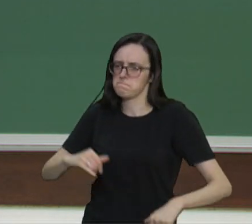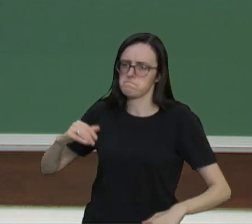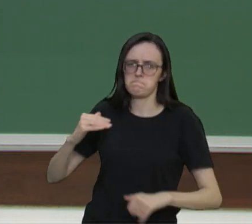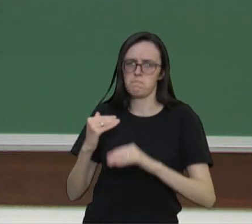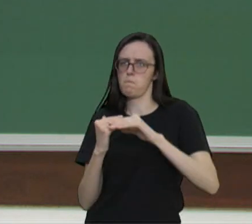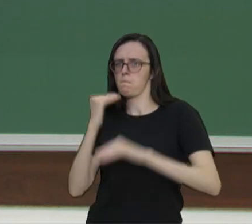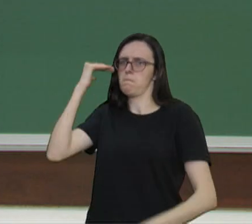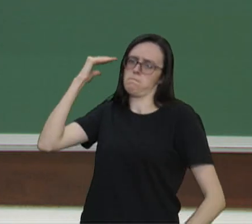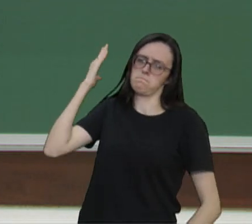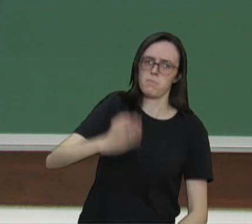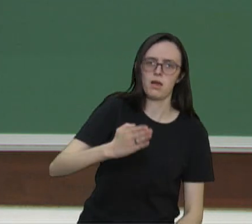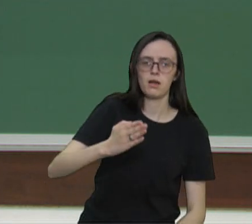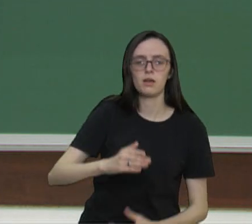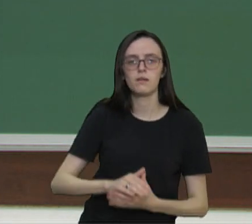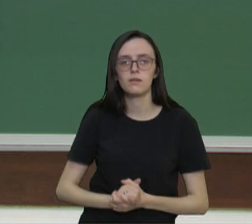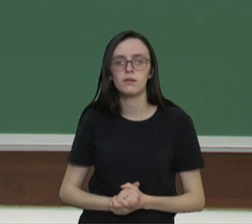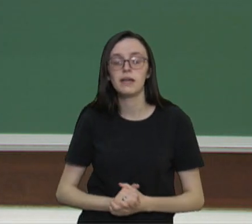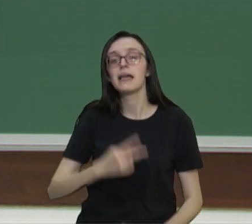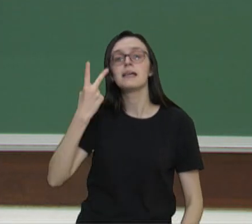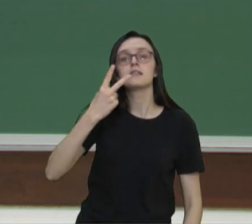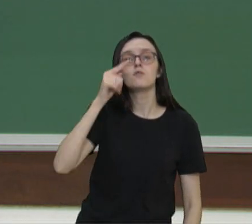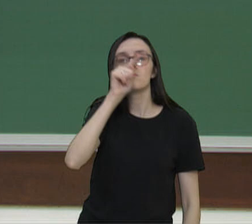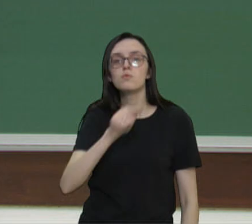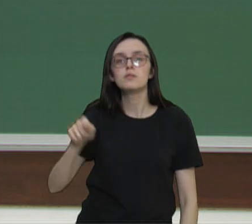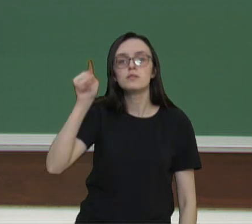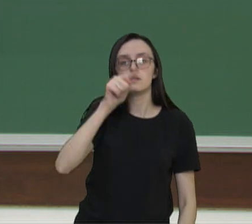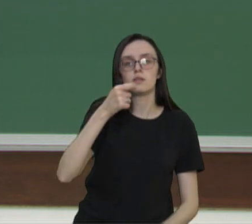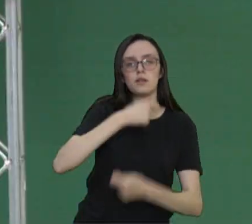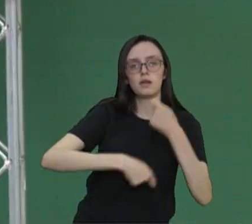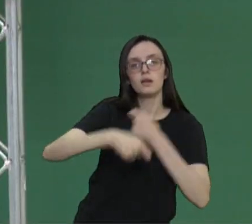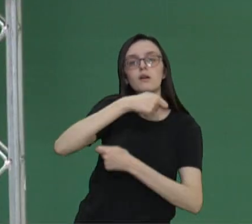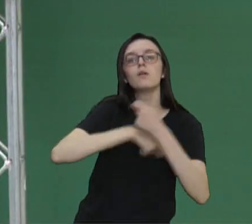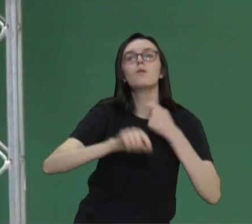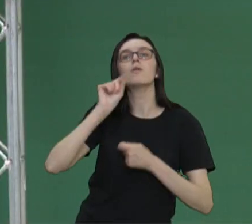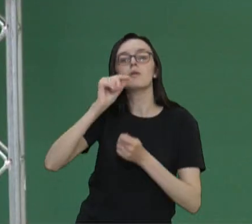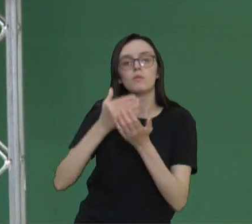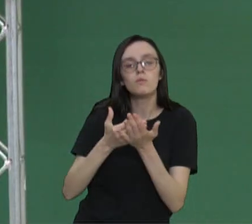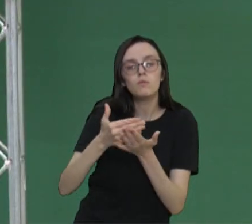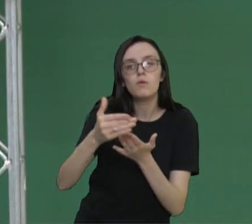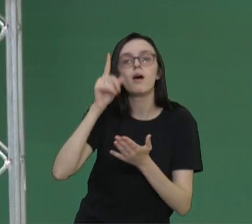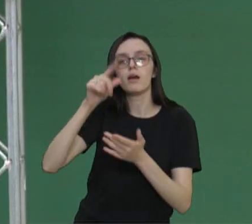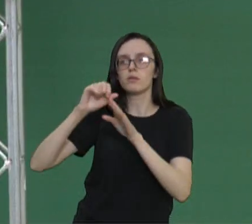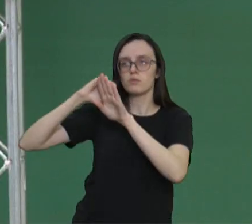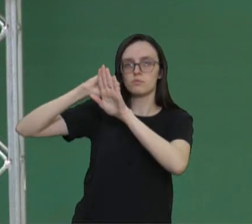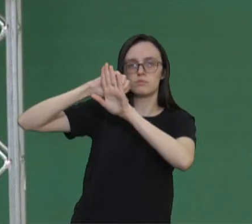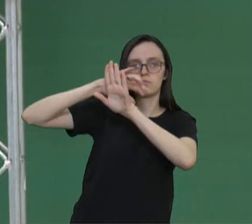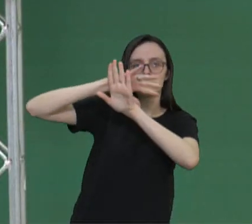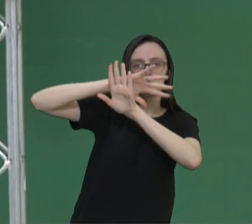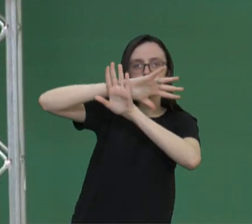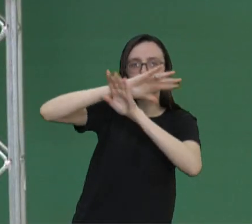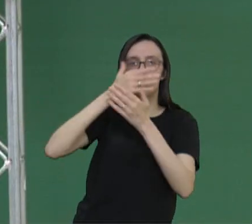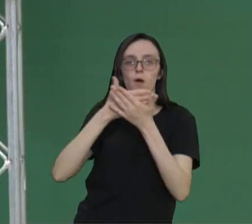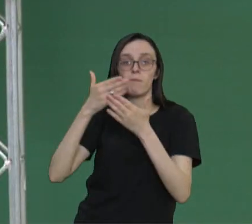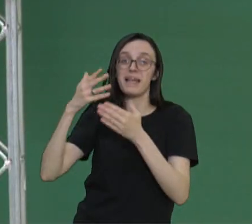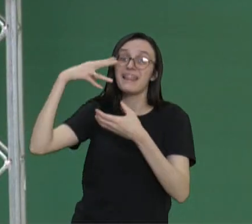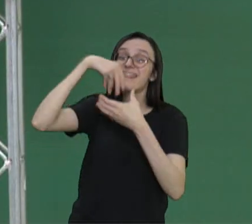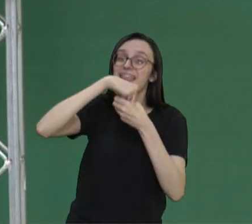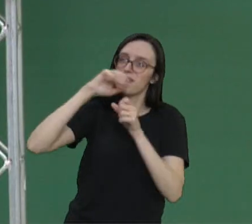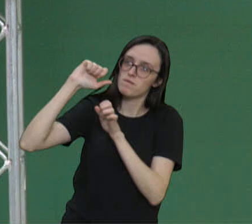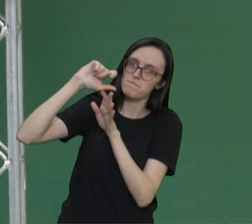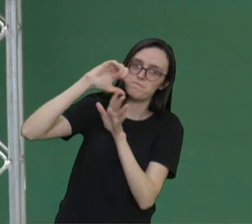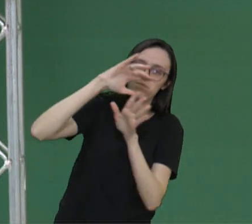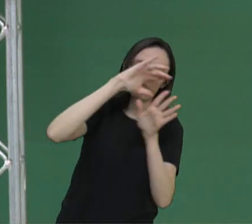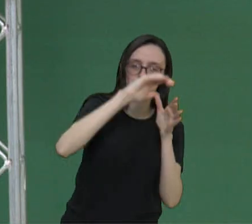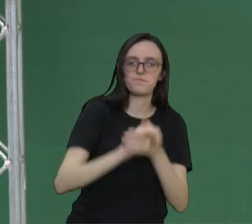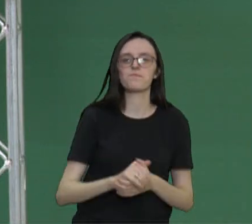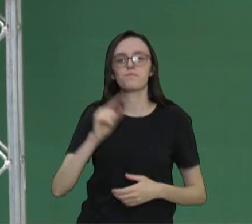no segundo ciclo econômico, foi quando começou a adentrar para o interior do Brasil, né? E aí